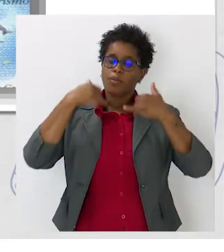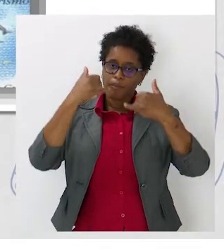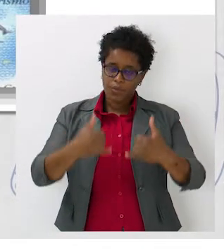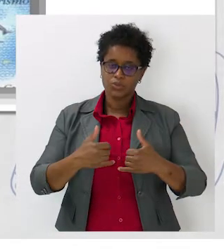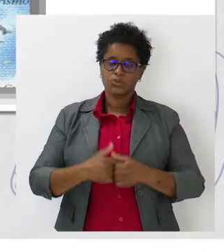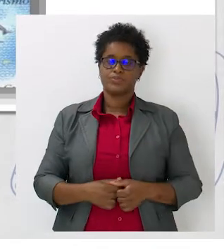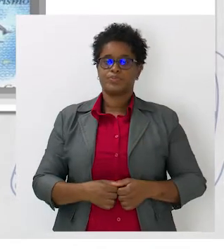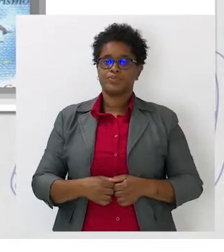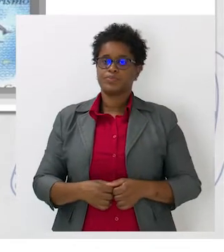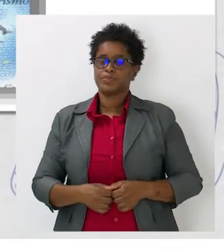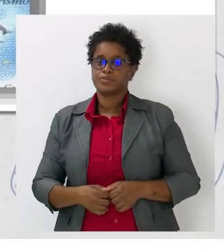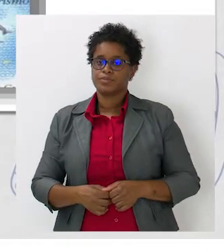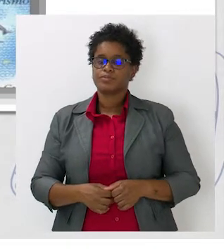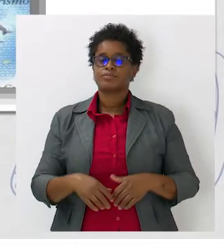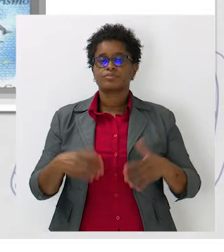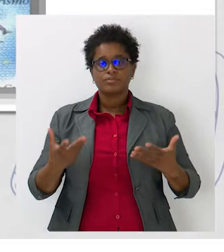Após